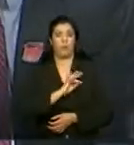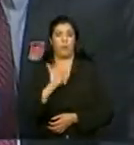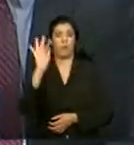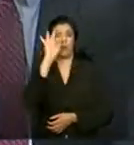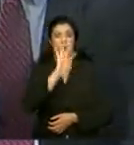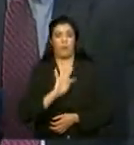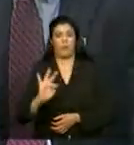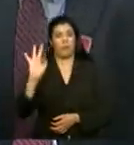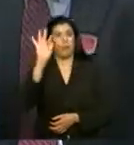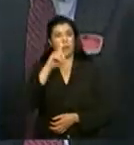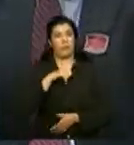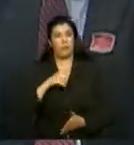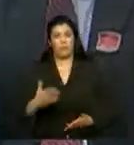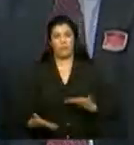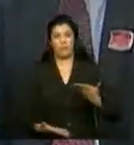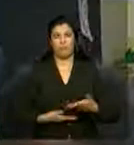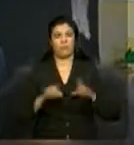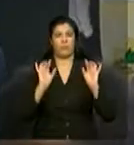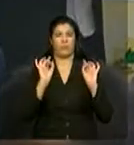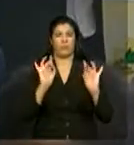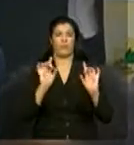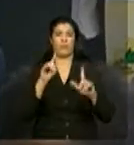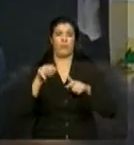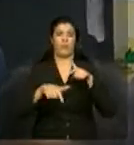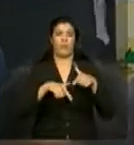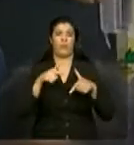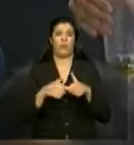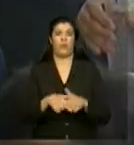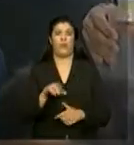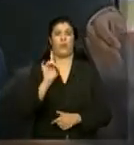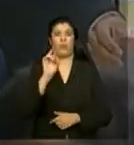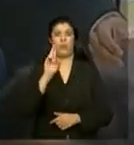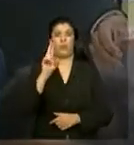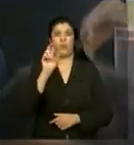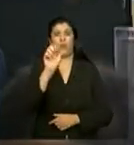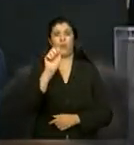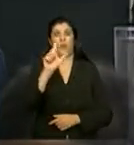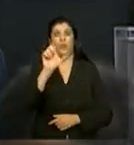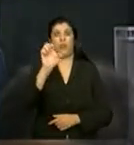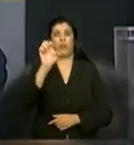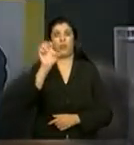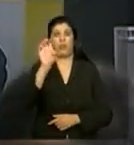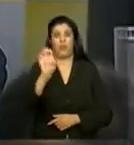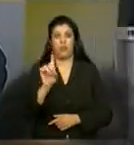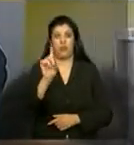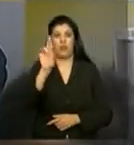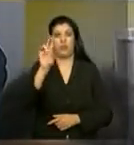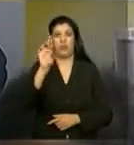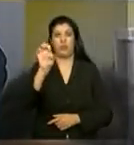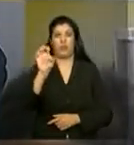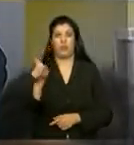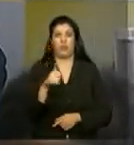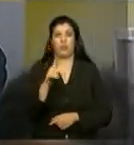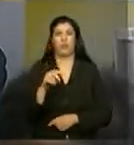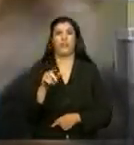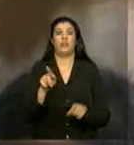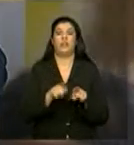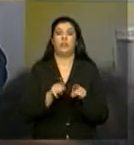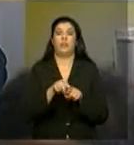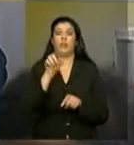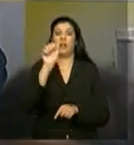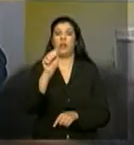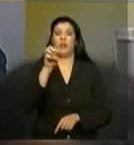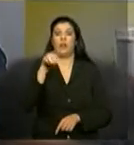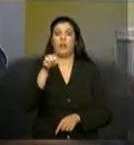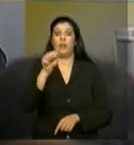excepcional nesse trabalho o doutor alexandre rafael deitos o doutor amaury alan martins